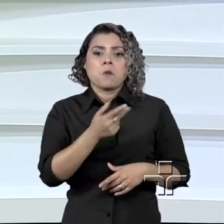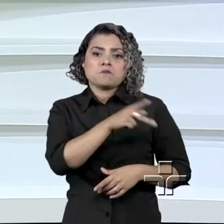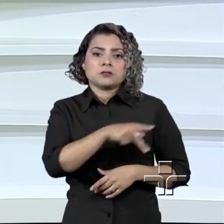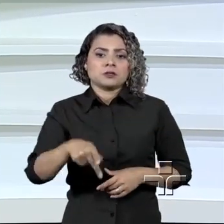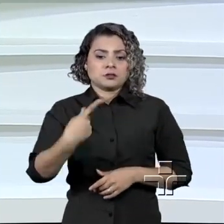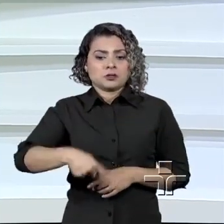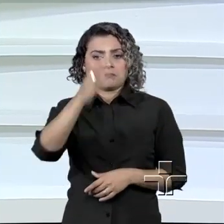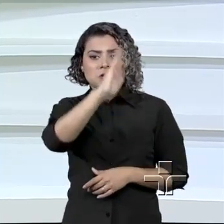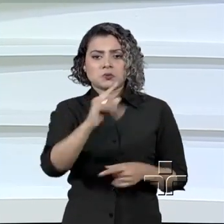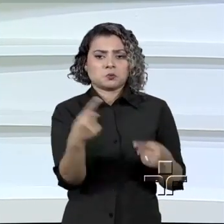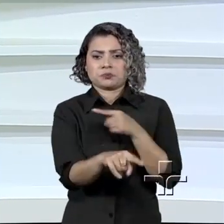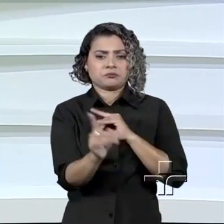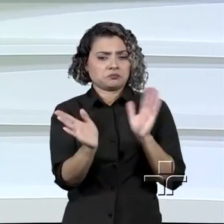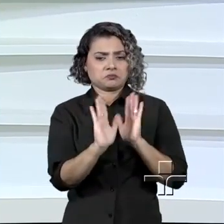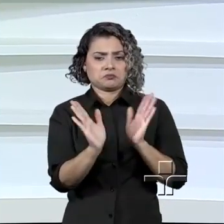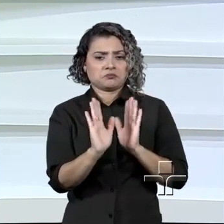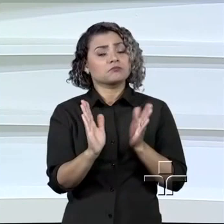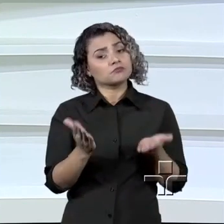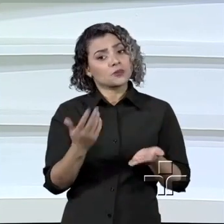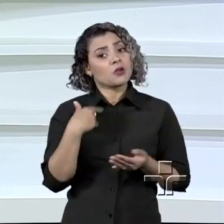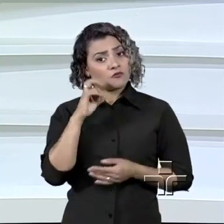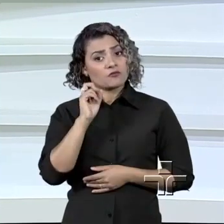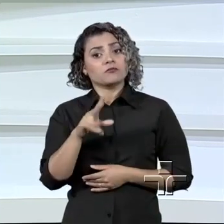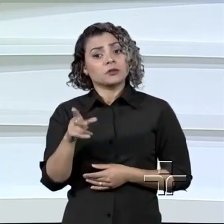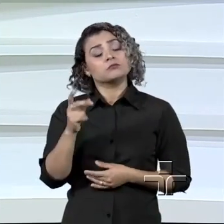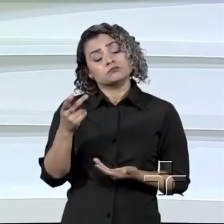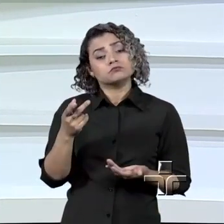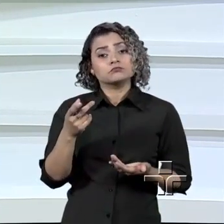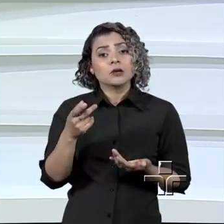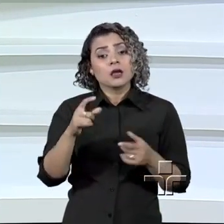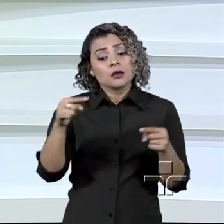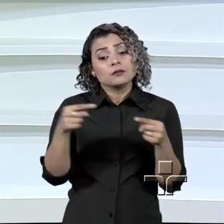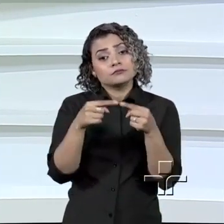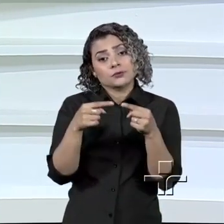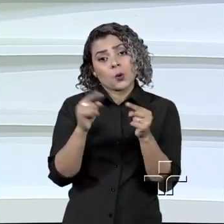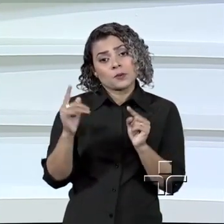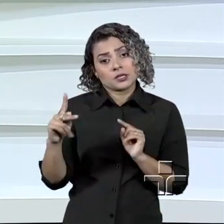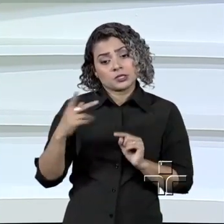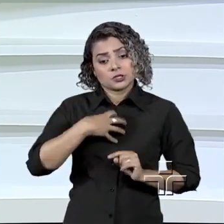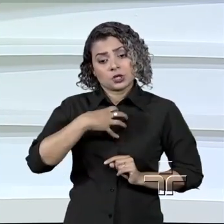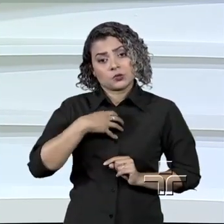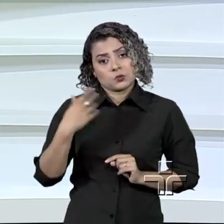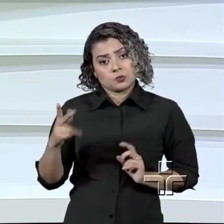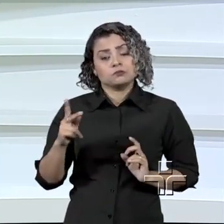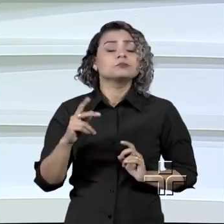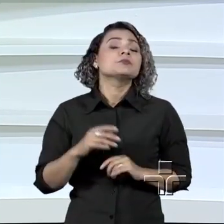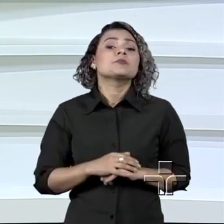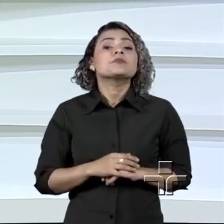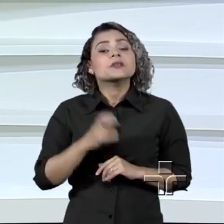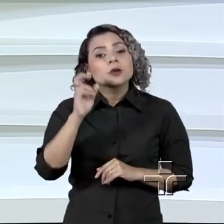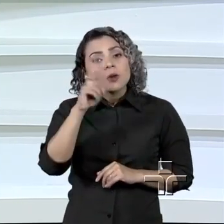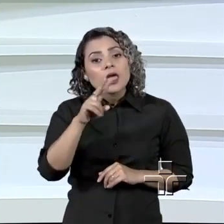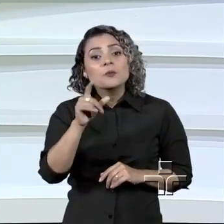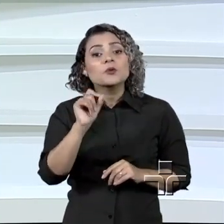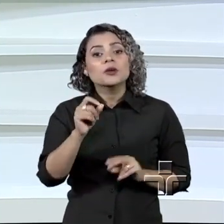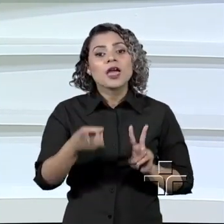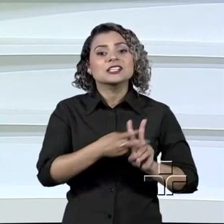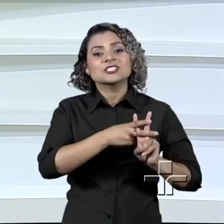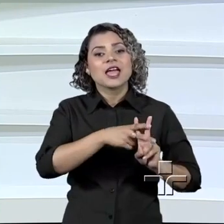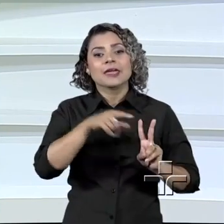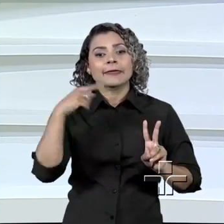Brasil. Se eu não me engano, foi uma coisa bem nessa linha. Eu lembro claramente do ele não, pelo amor de